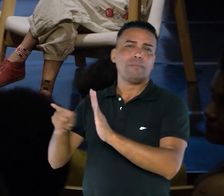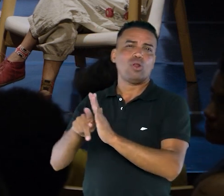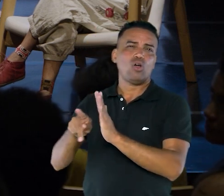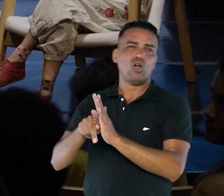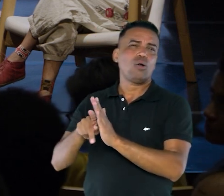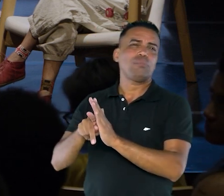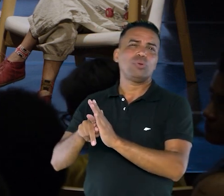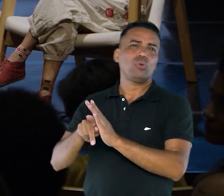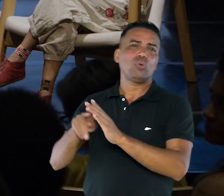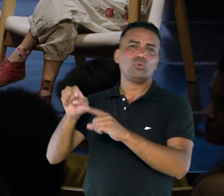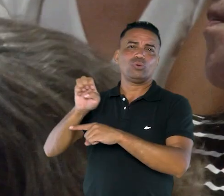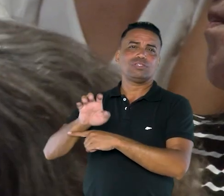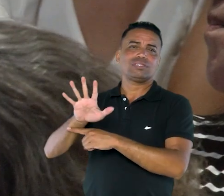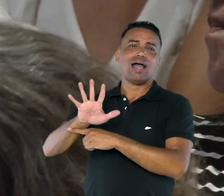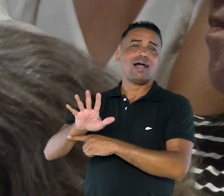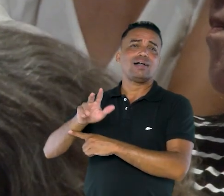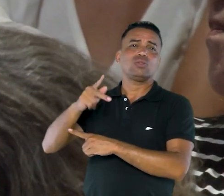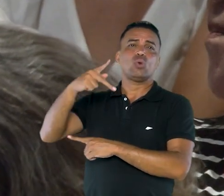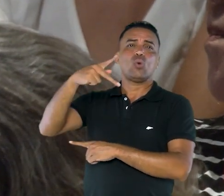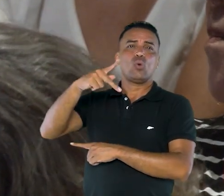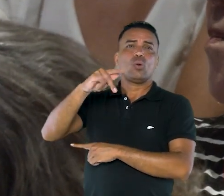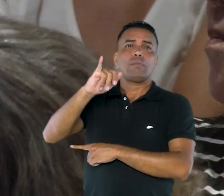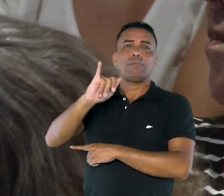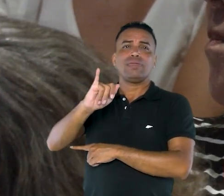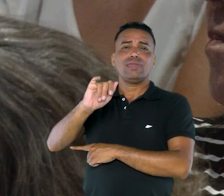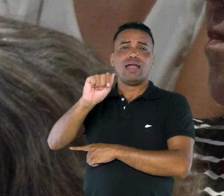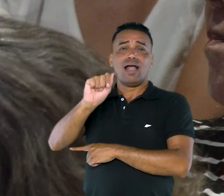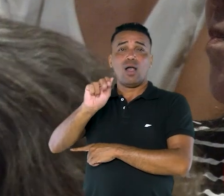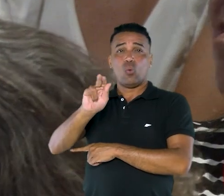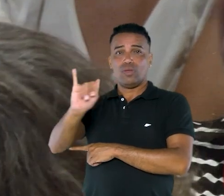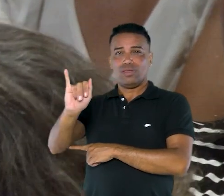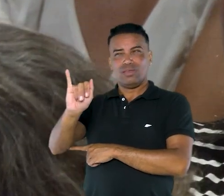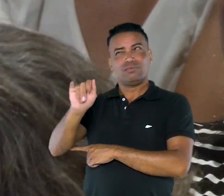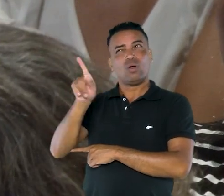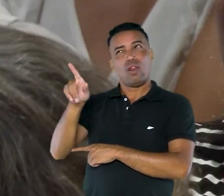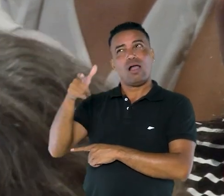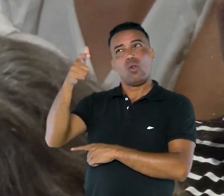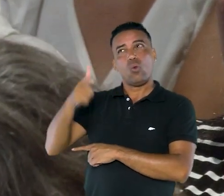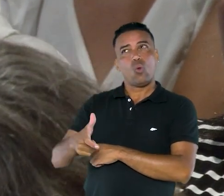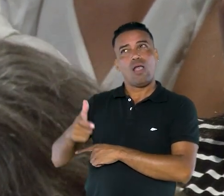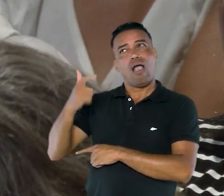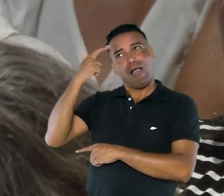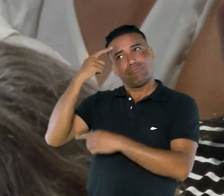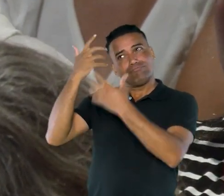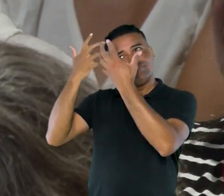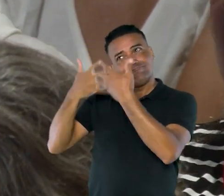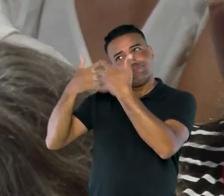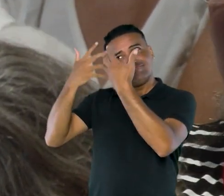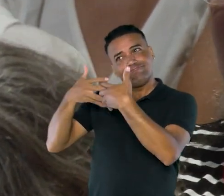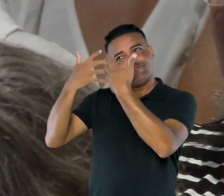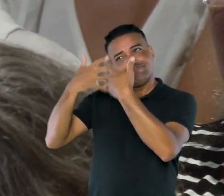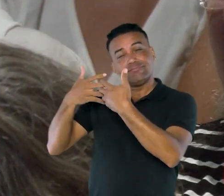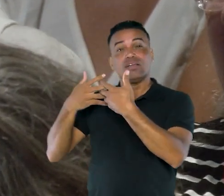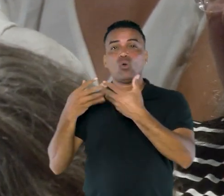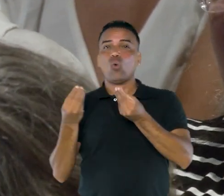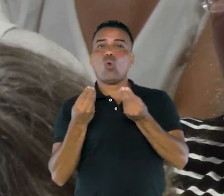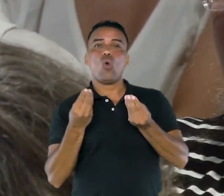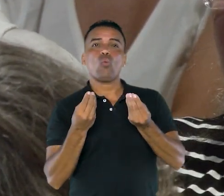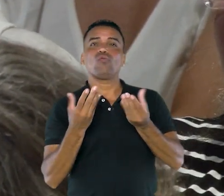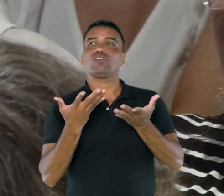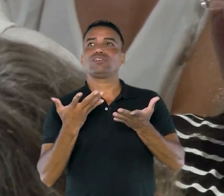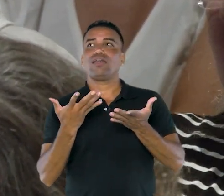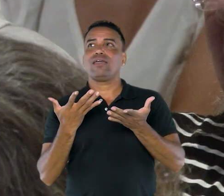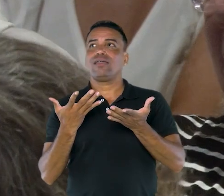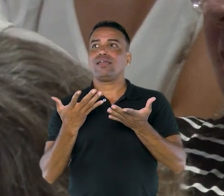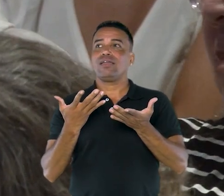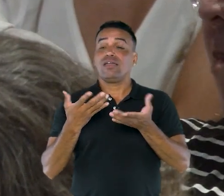litoral do Piauí. E lá é um território onde tem muita reflexão sobre formas de lidar com o tempo, né? Há